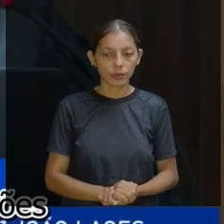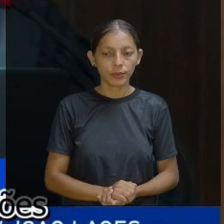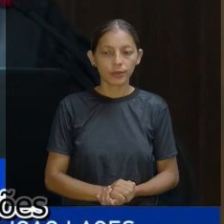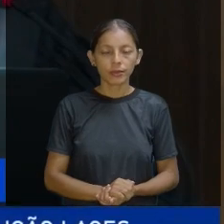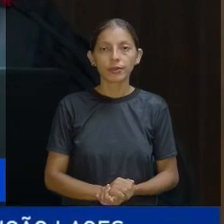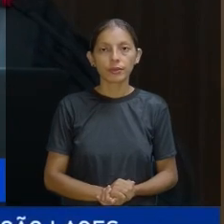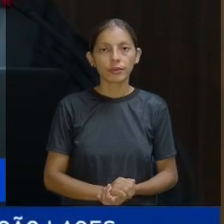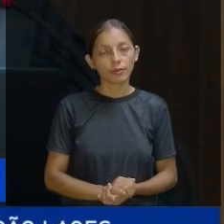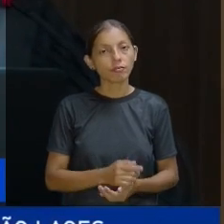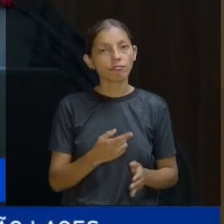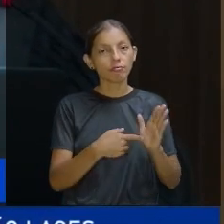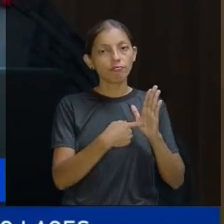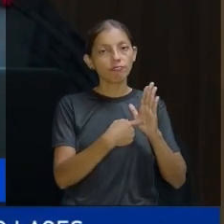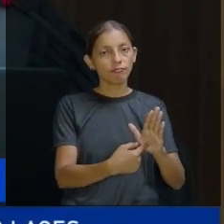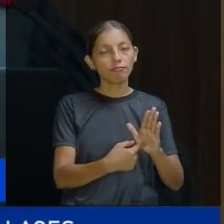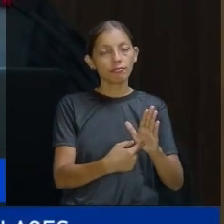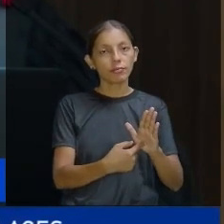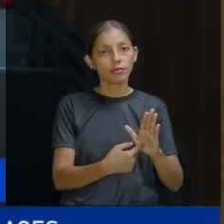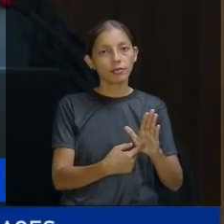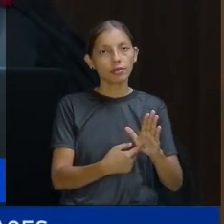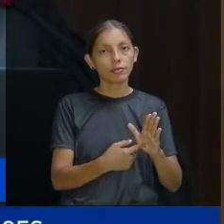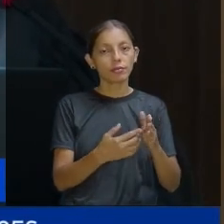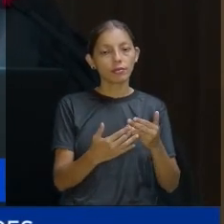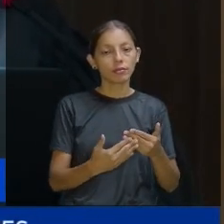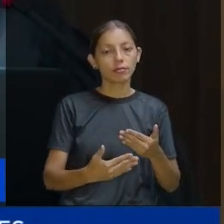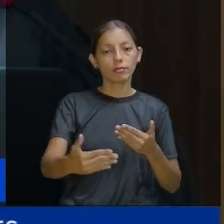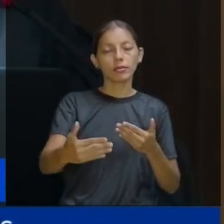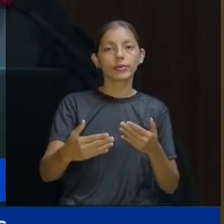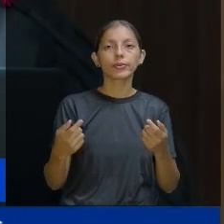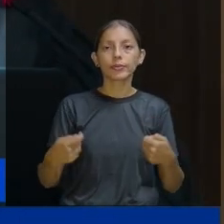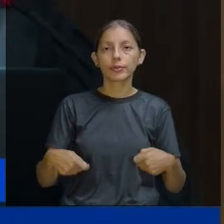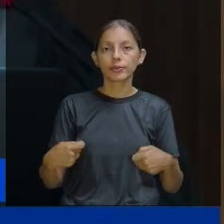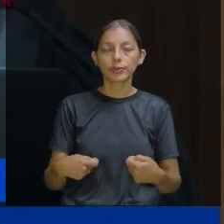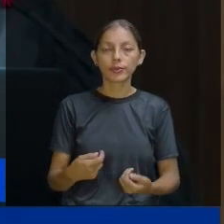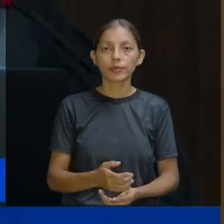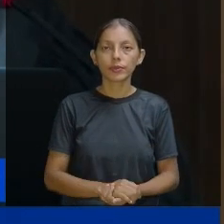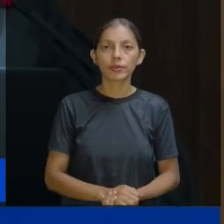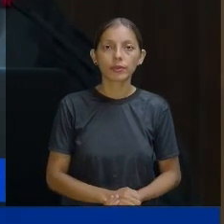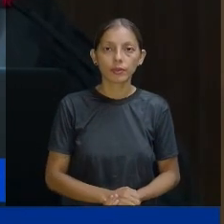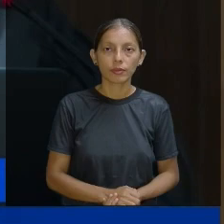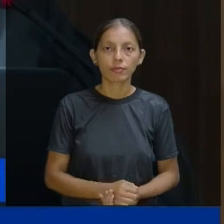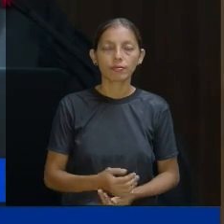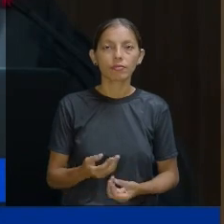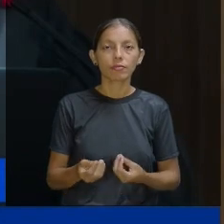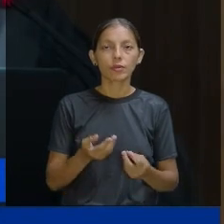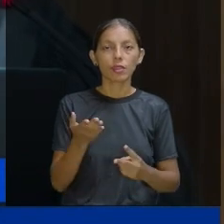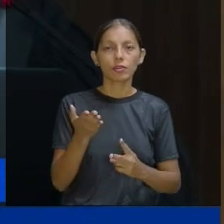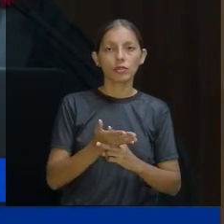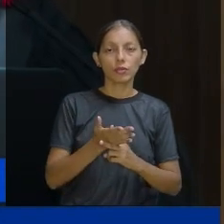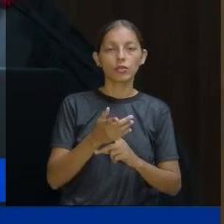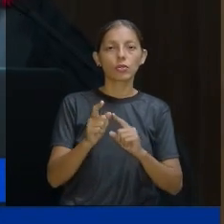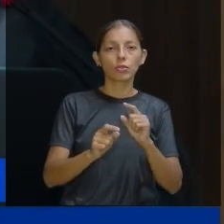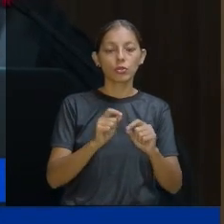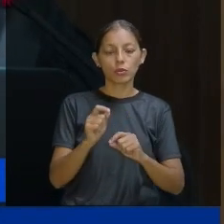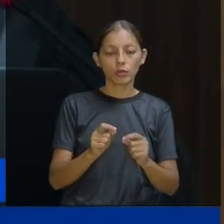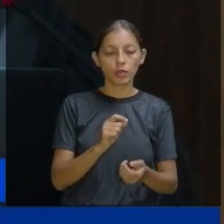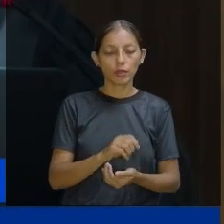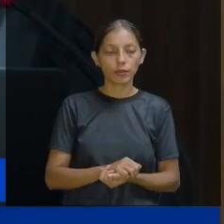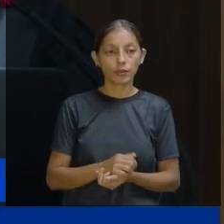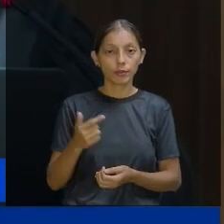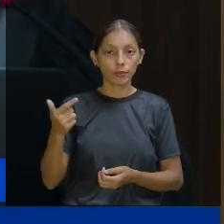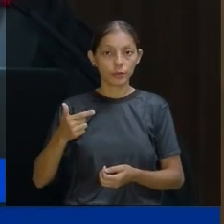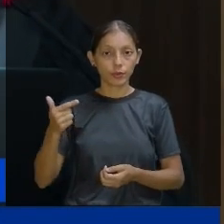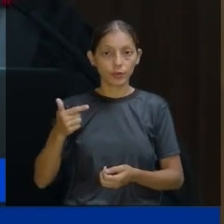certamente serão apresentadas à Justiça ao longo deste processo. Então, a divisão que a Corregedoria propõe é que a segunda zona